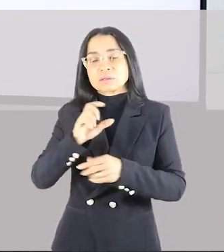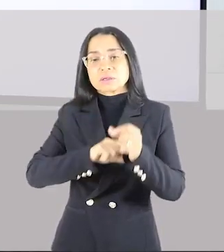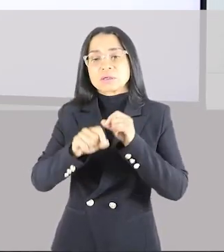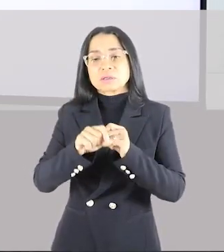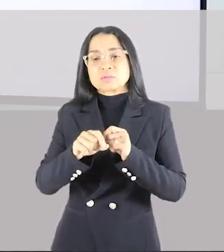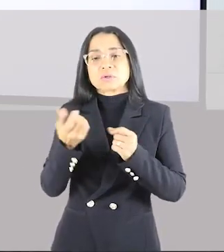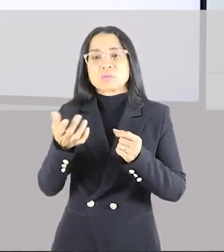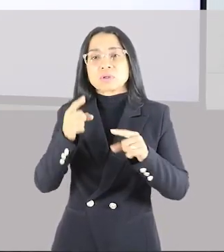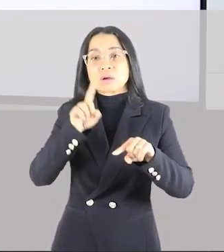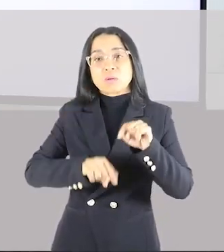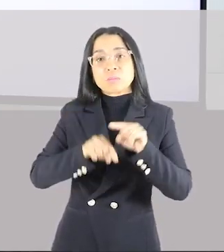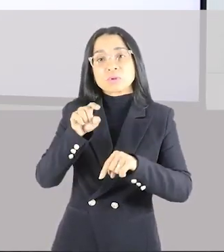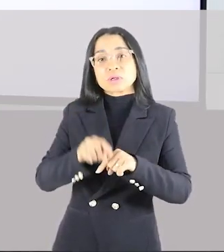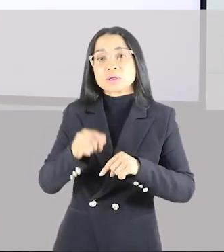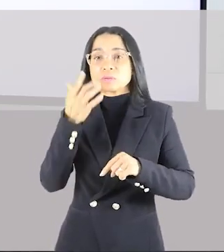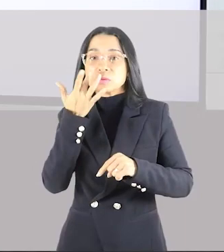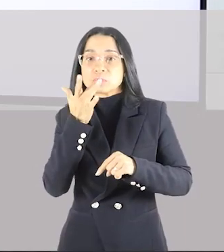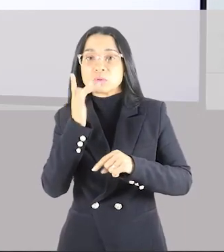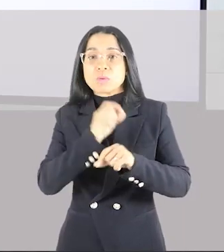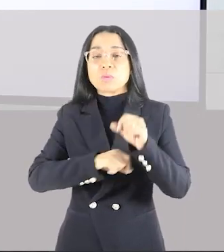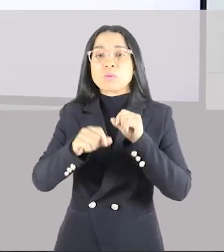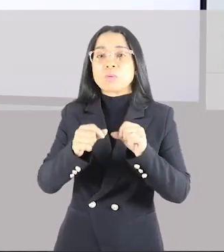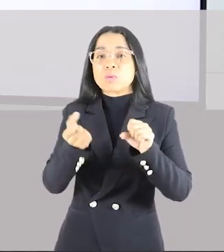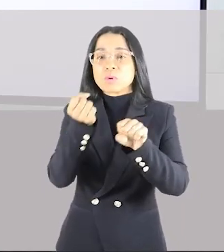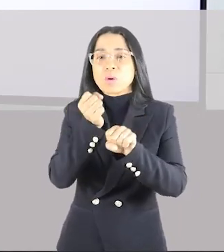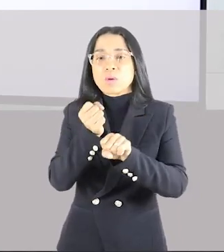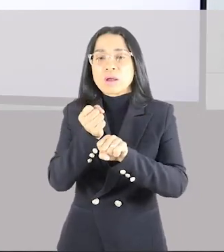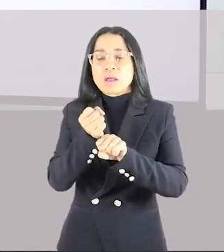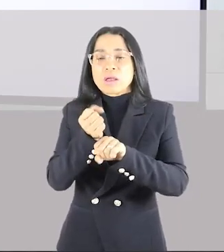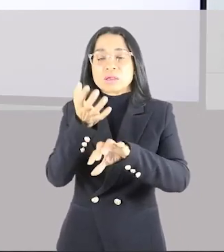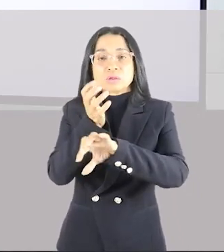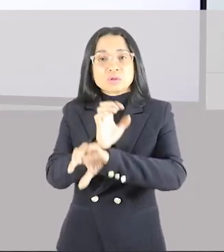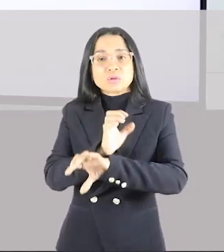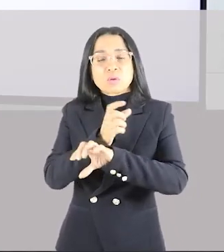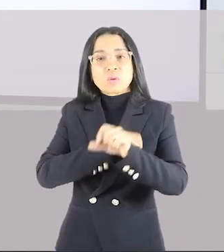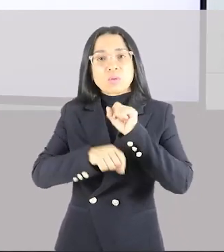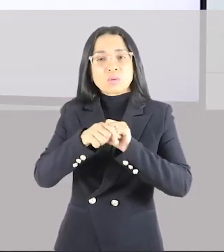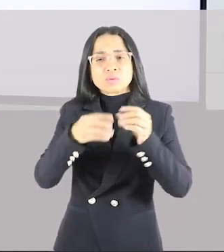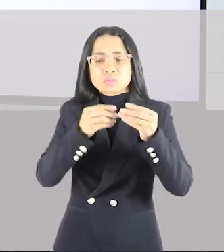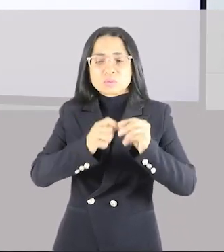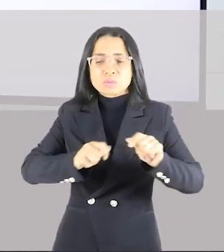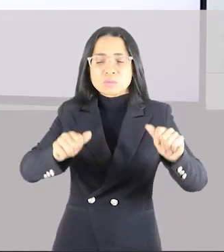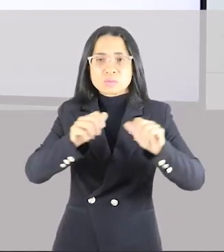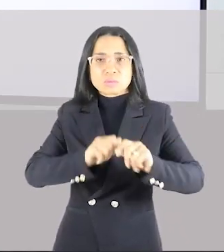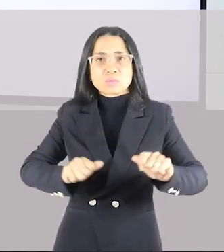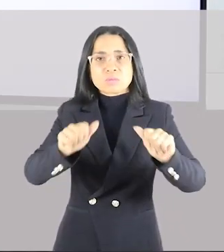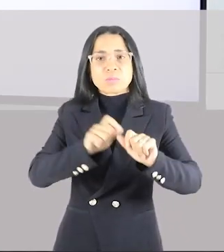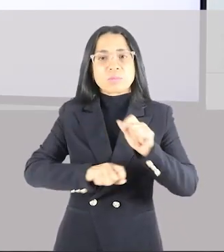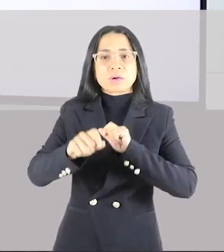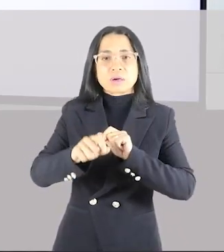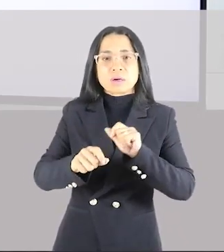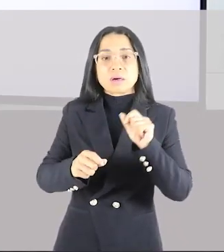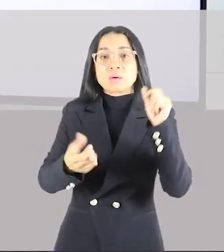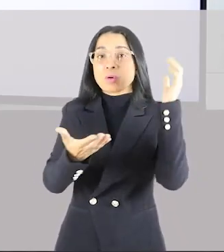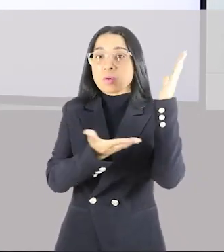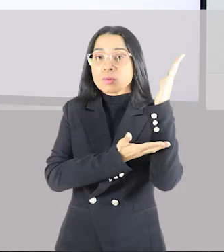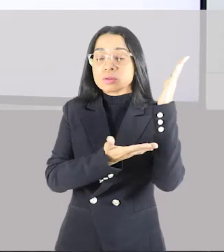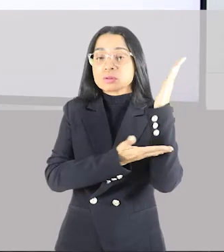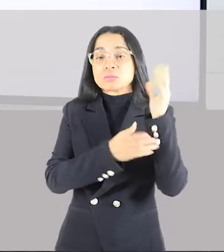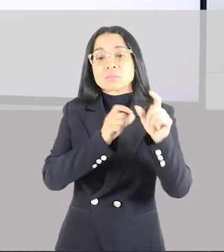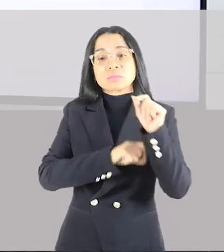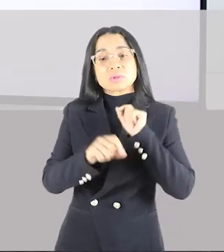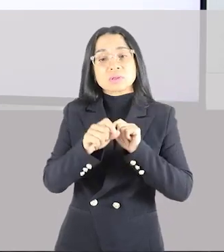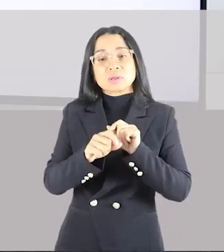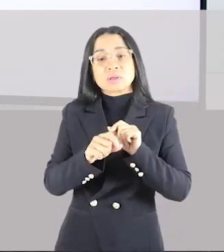ossos, várias peças que eram feitas de barro, de madeira, mas eram peças luxuosas, que iam estar onde?